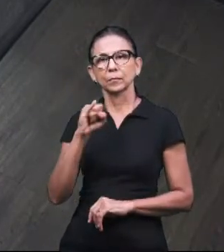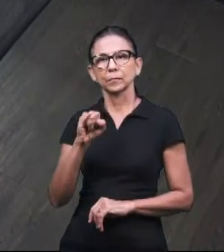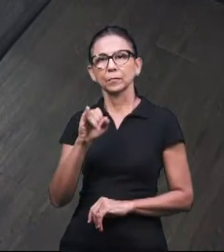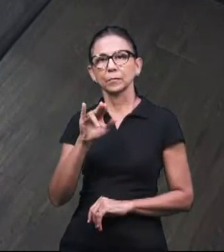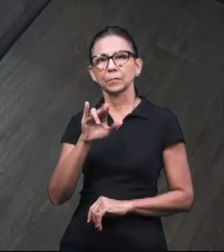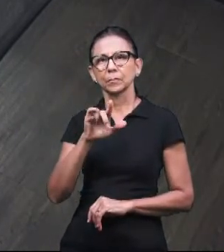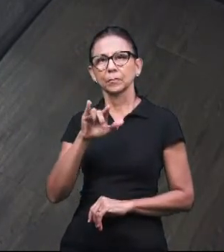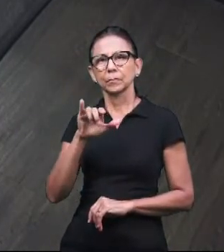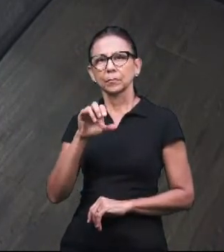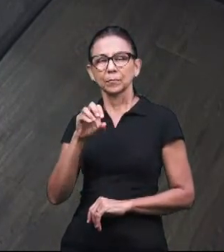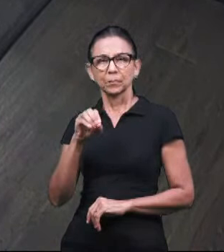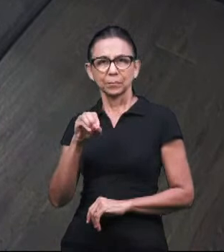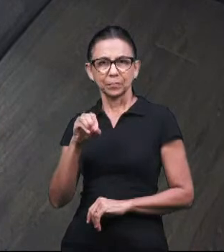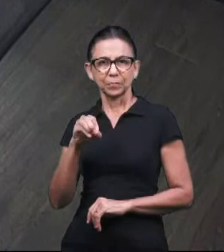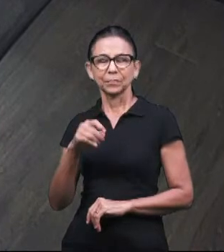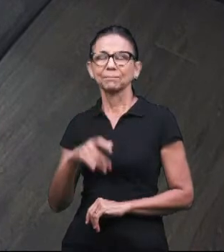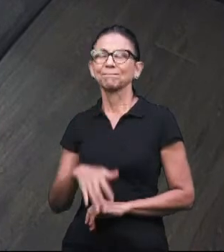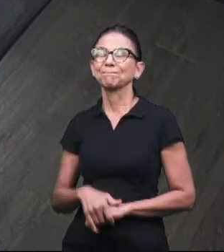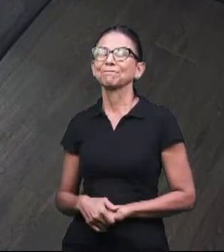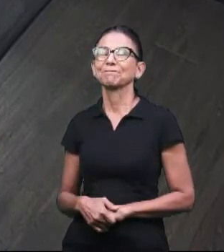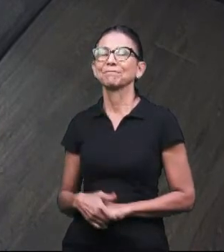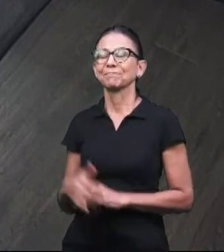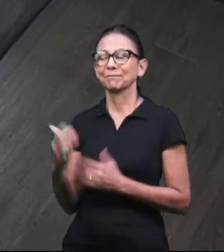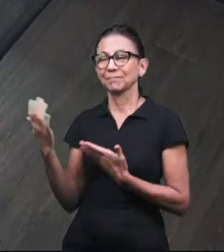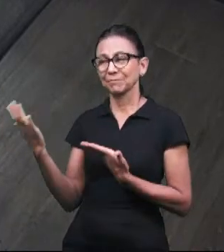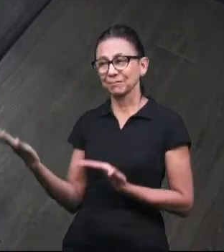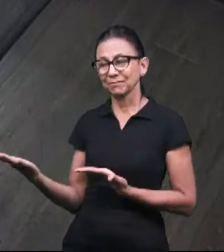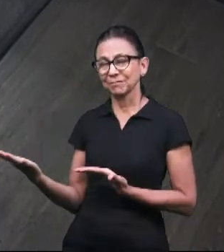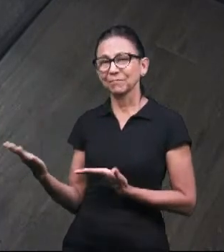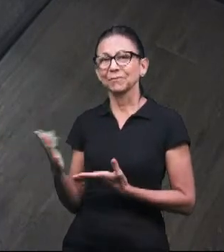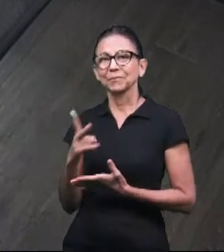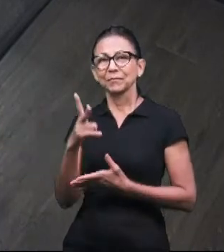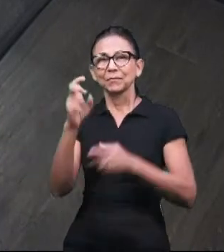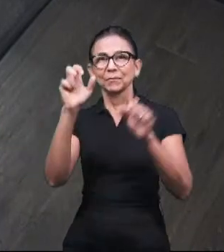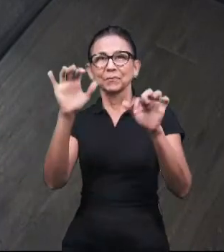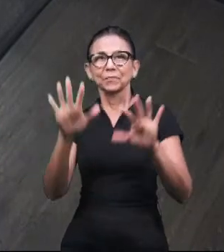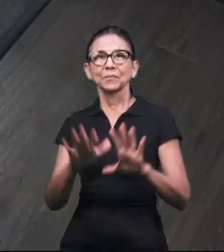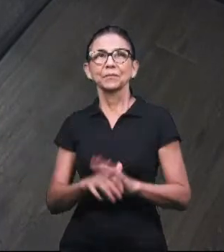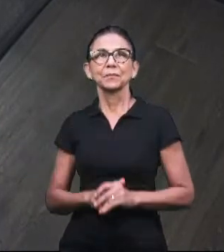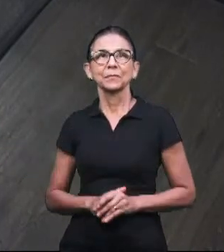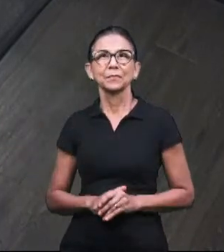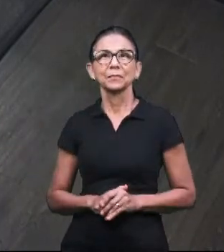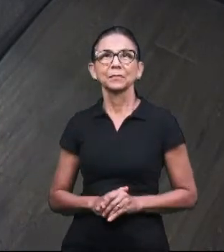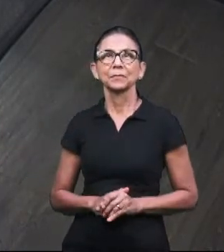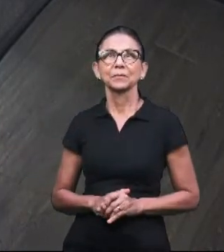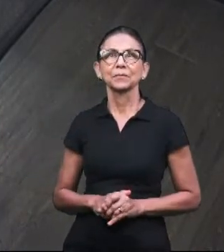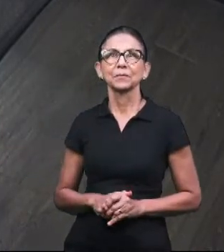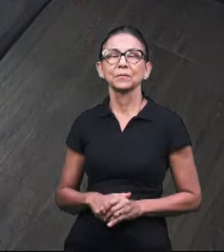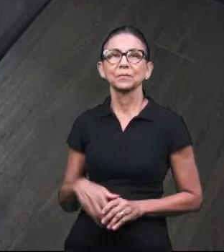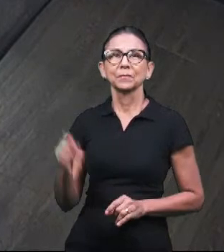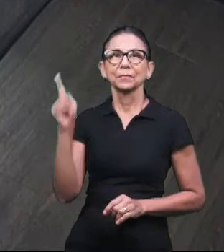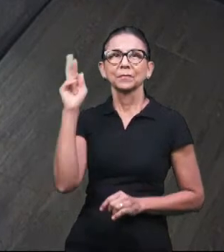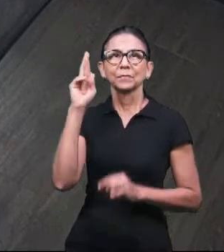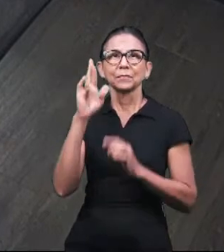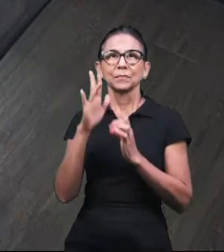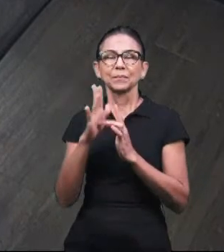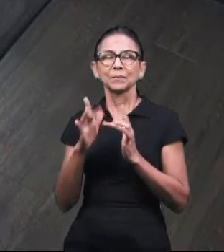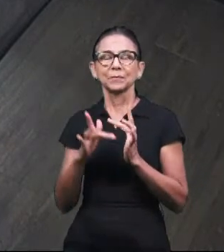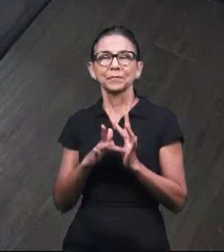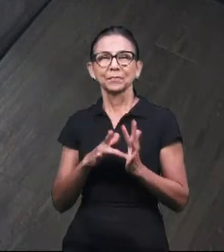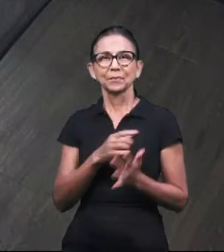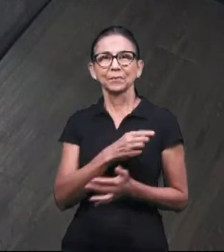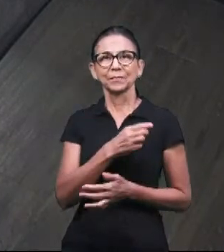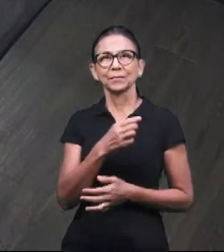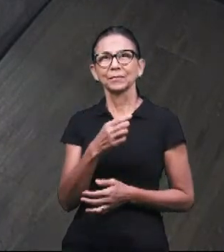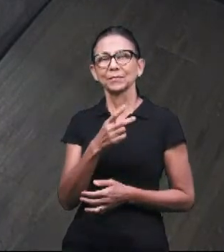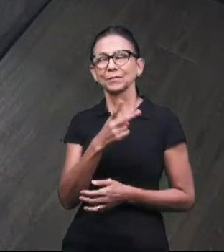Então 8 horas tem mais bênçãos para nós. A paz do Senhor Elias Faé, paz do Senhor pastor Júlio César, a paz